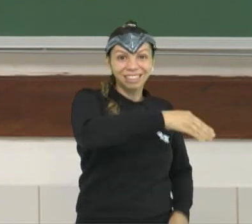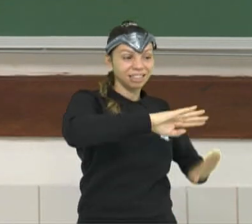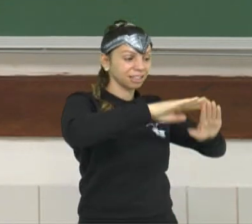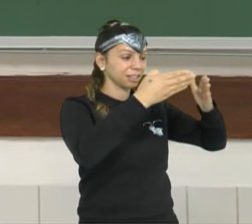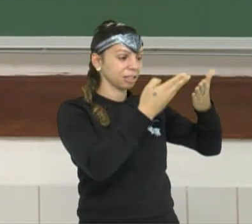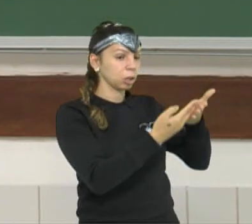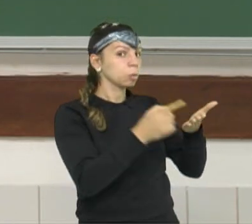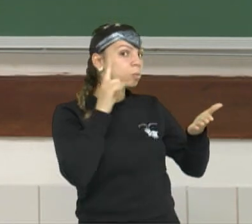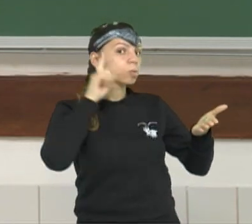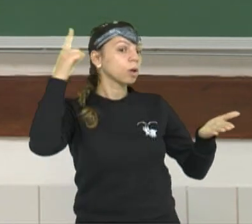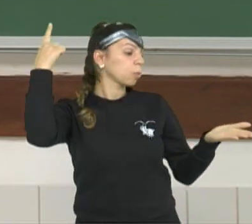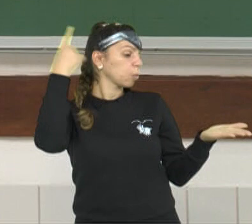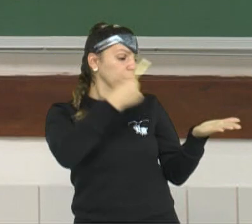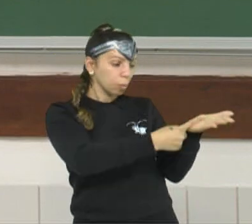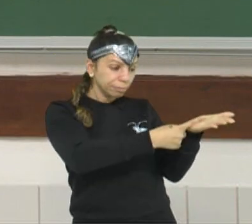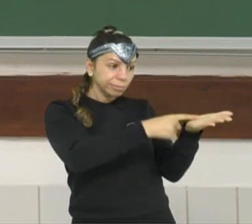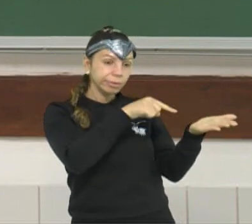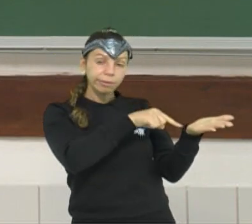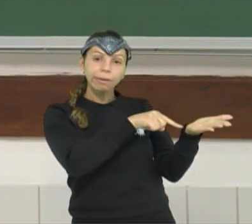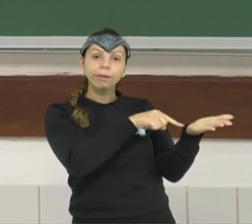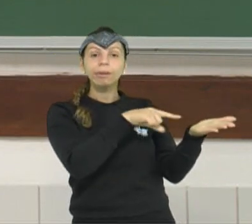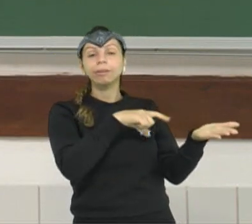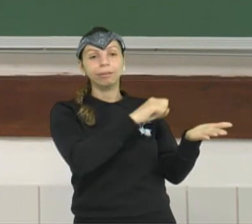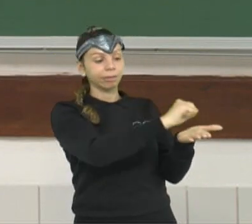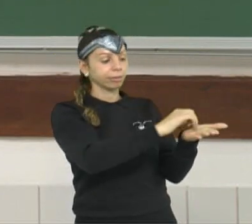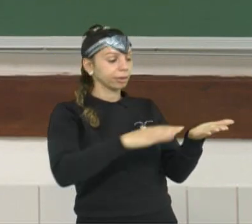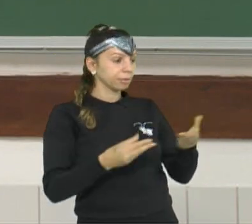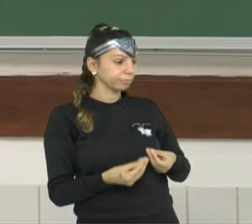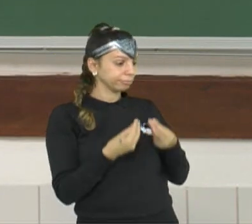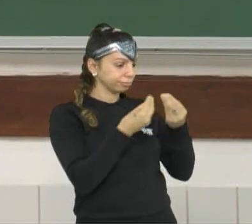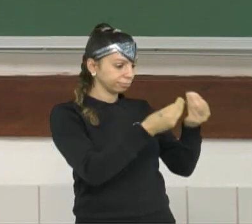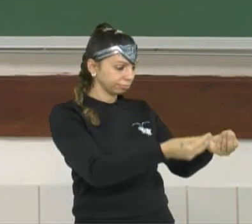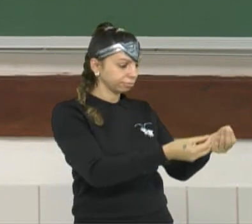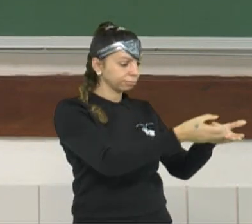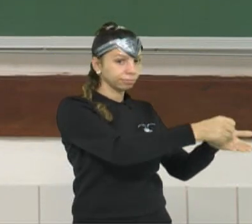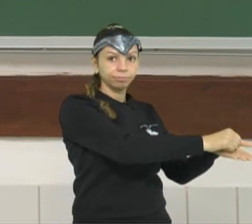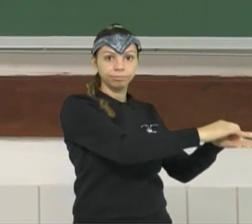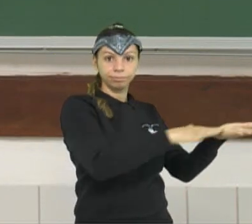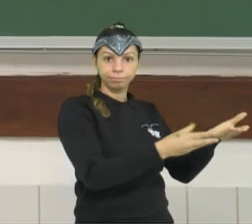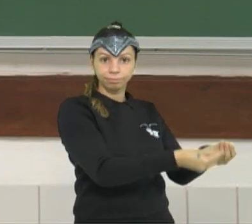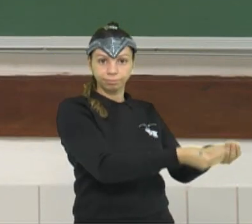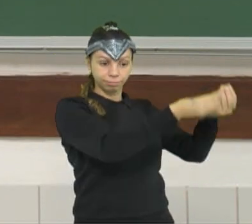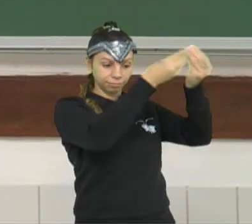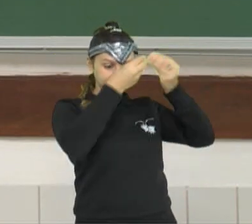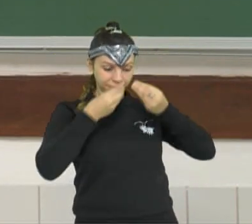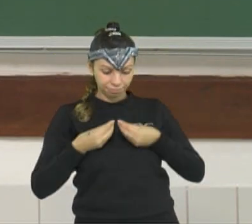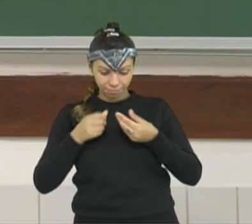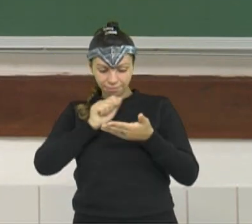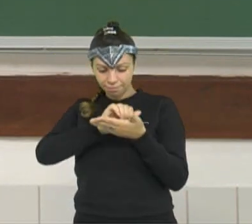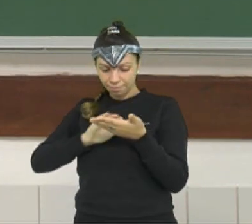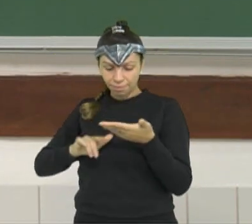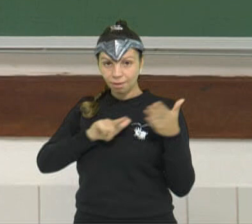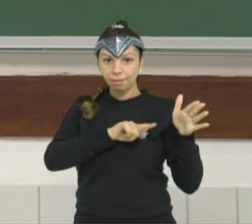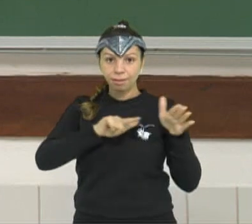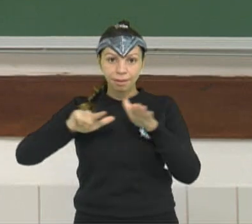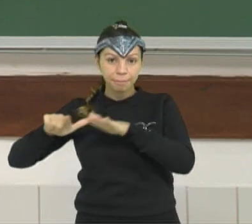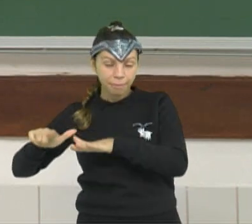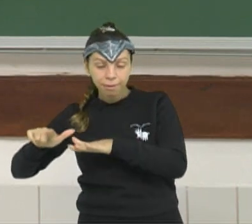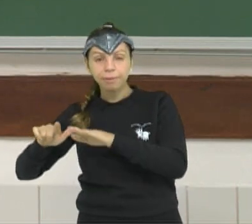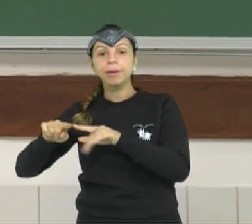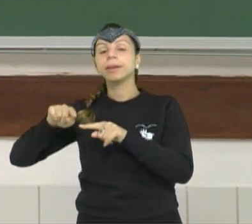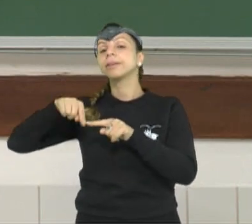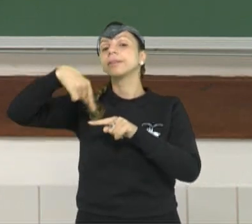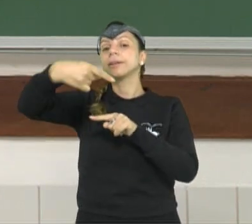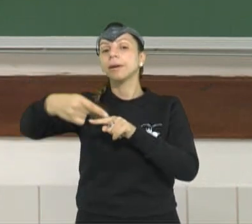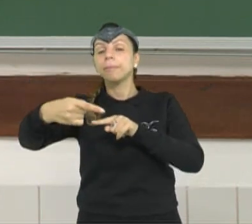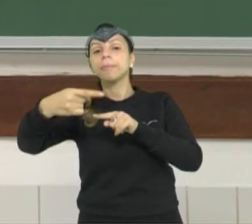data combinada, leva a sua atividade, pega o que tem lá para você fazer durante a semana e